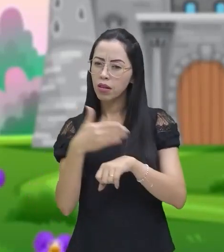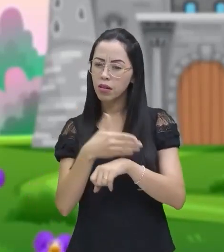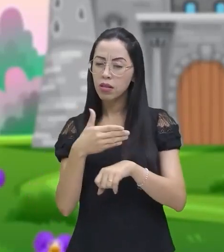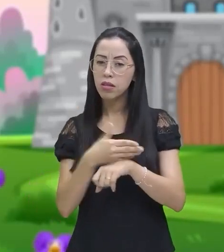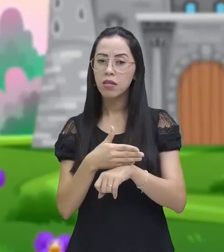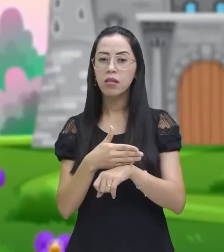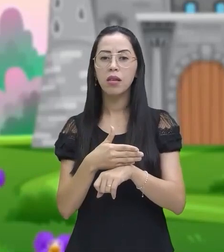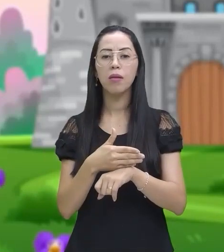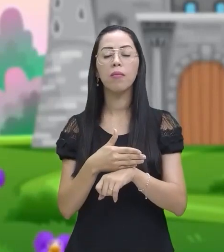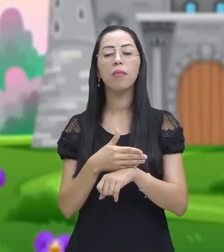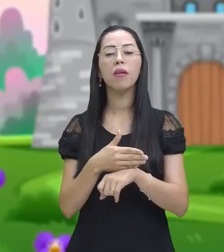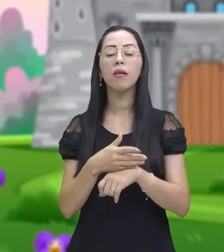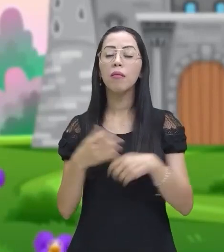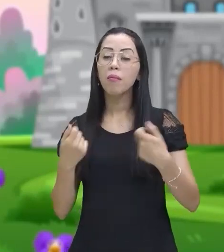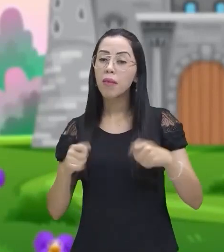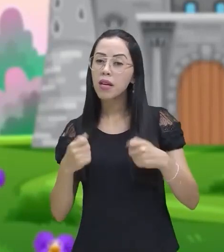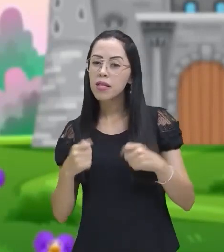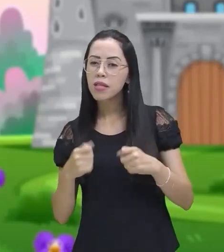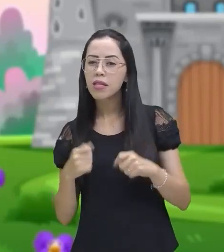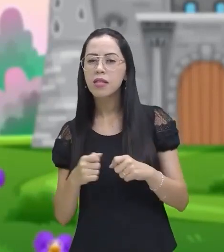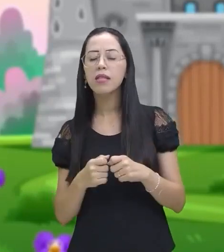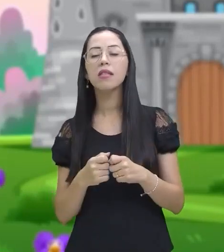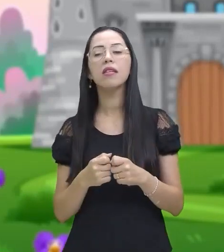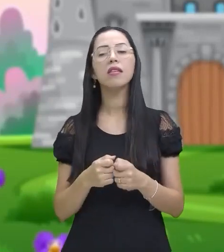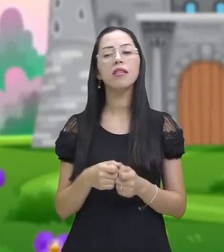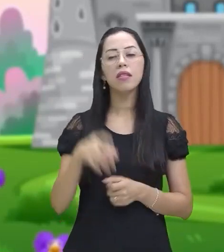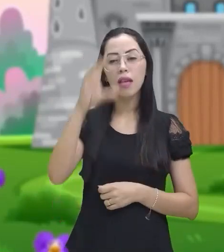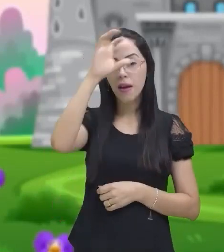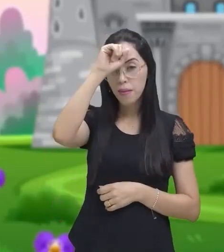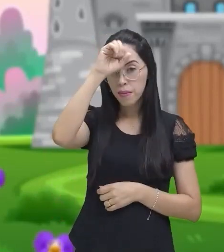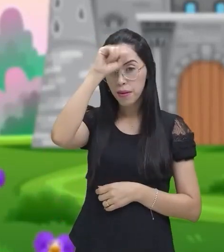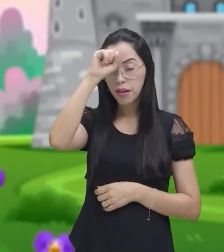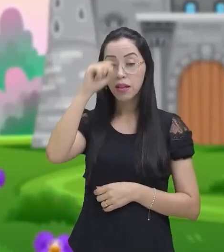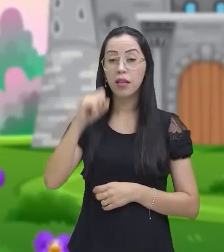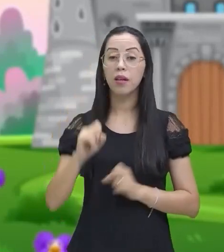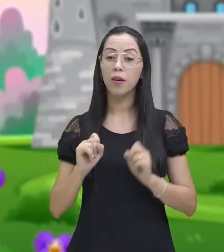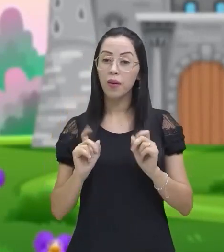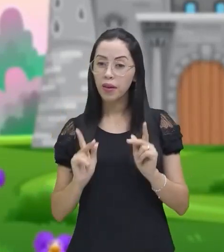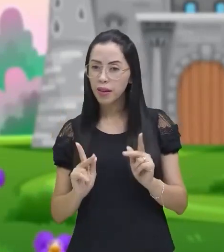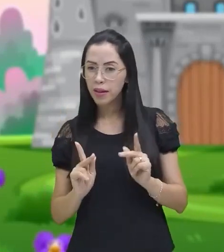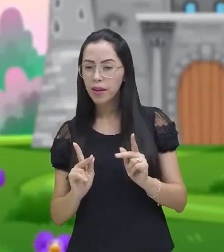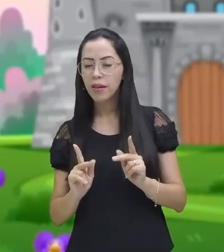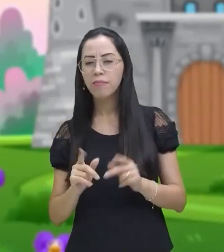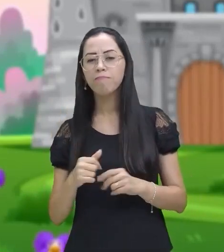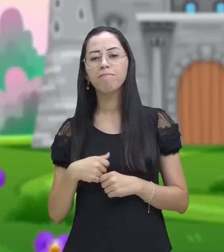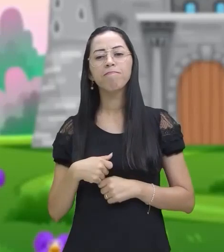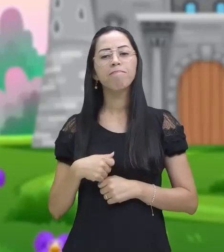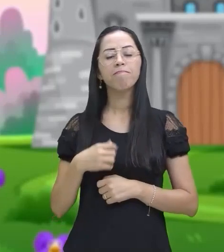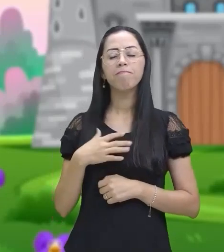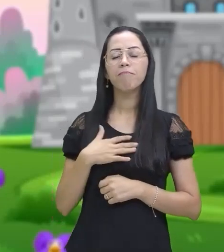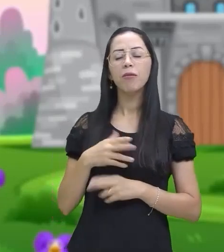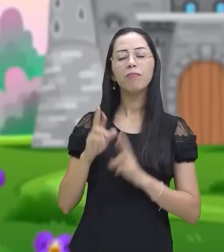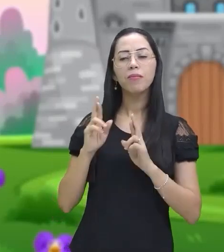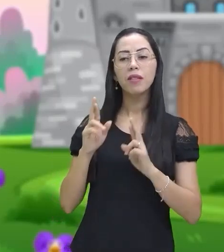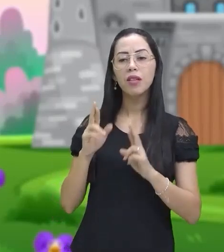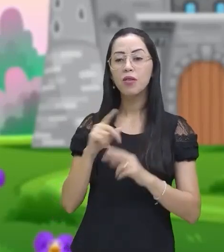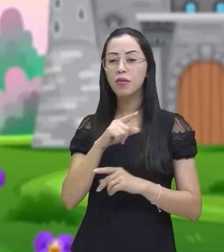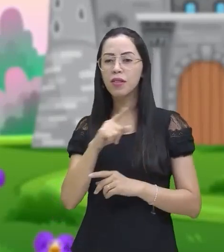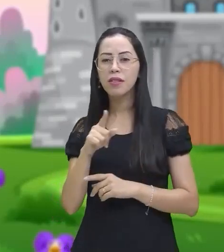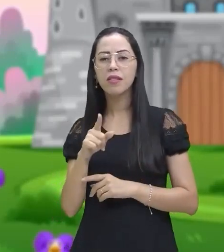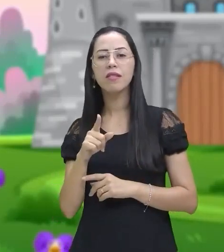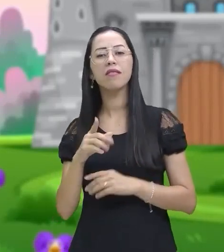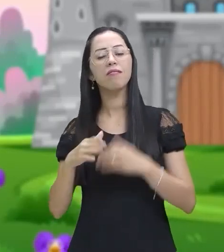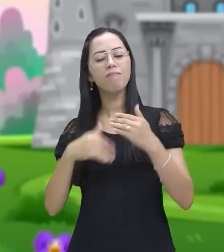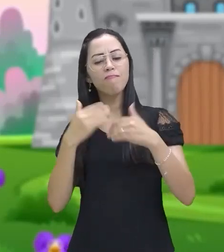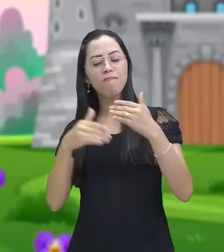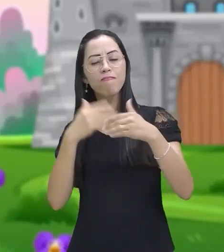fora de tudo aquilo que você tem de bom para aprender. Eu desejo que cada dia você esteja mais esperto, mais esperta,